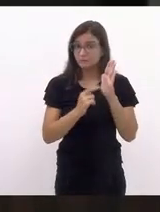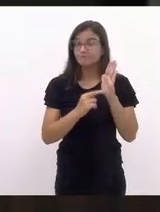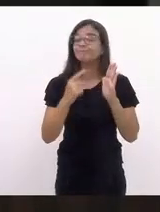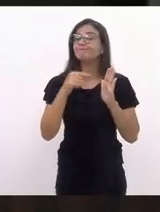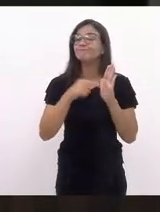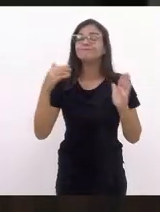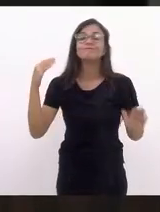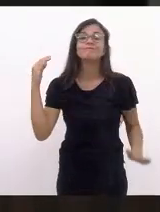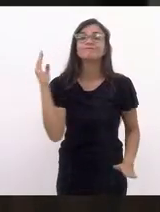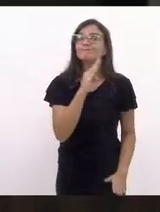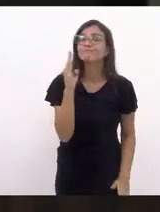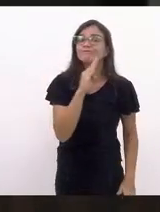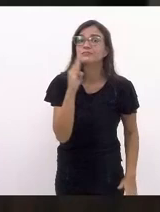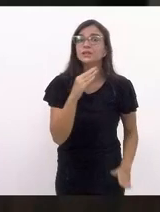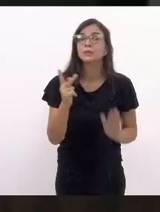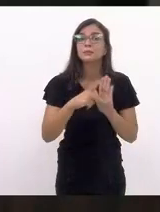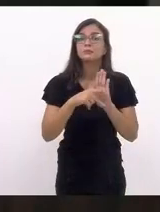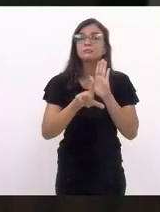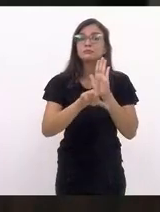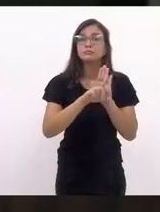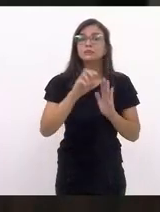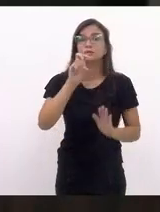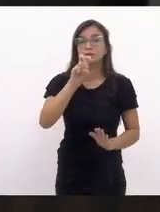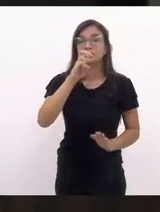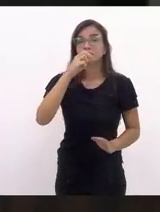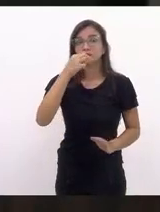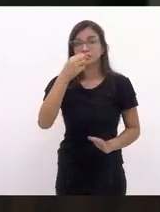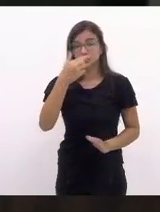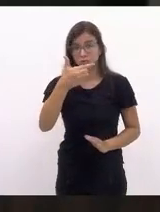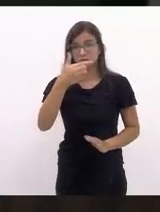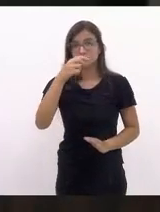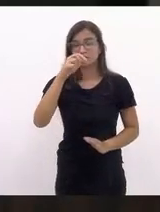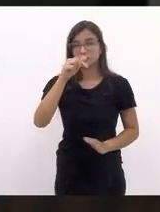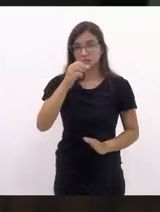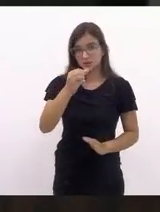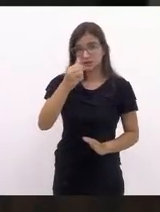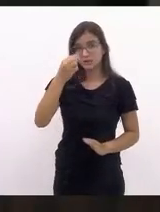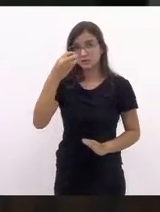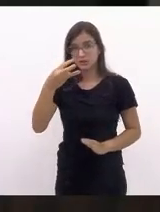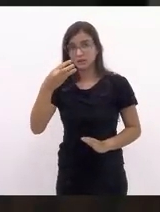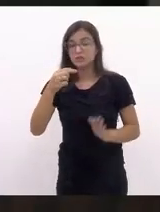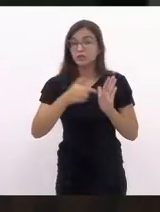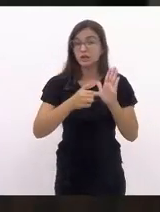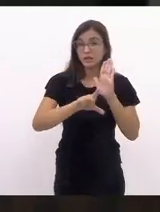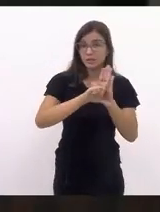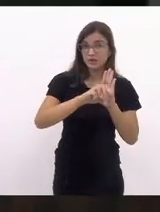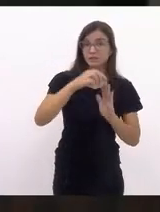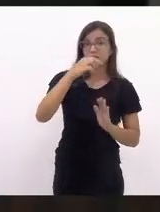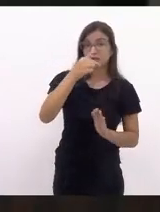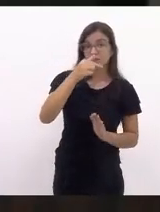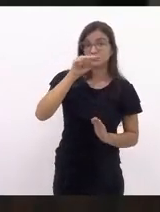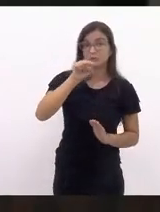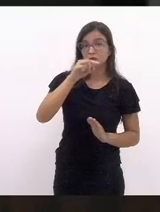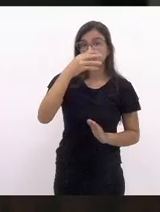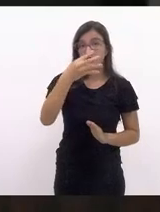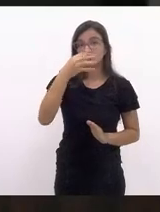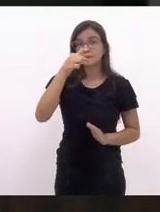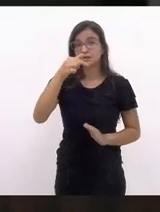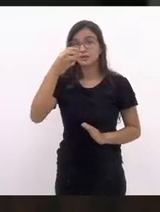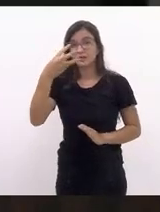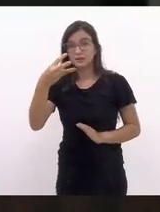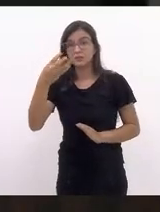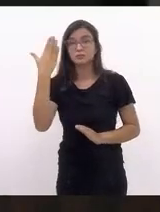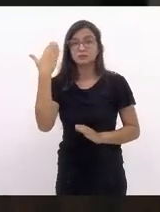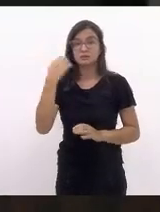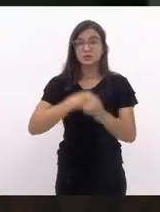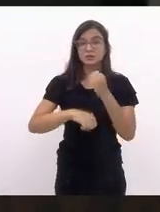discussão do projeto de lei 5273 de 21 de autoria do Poder Executivo que altera lei 7483 de 8 exemplo pedal de oito